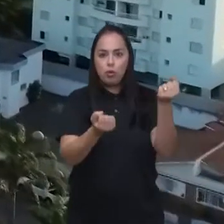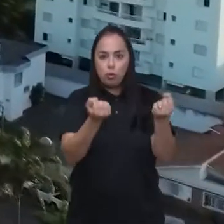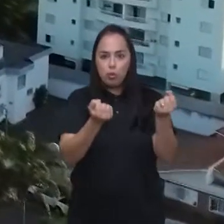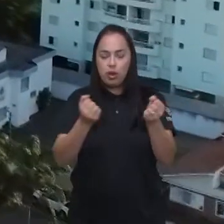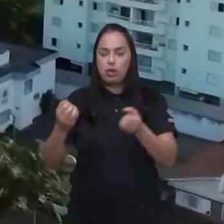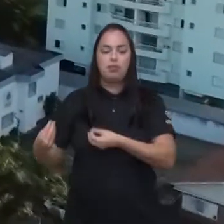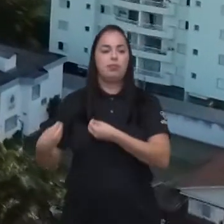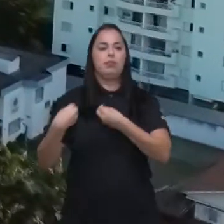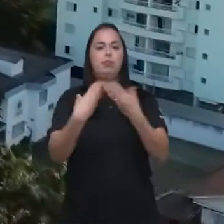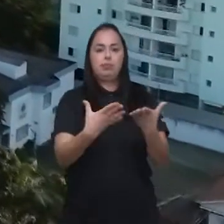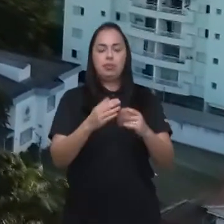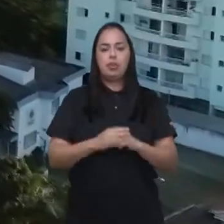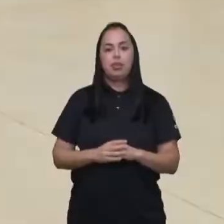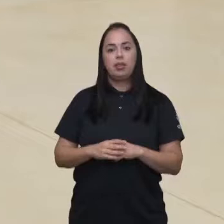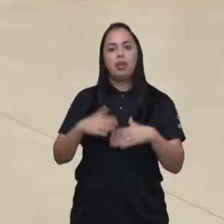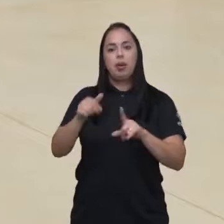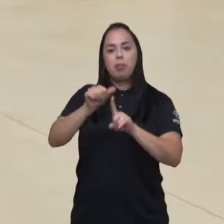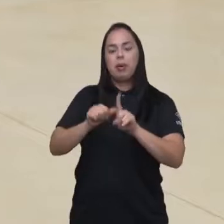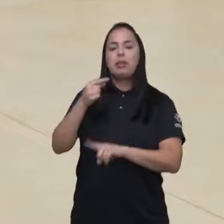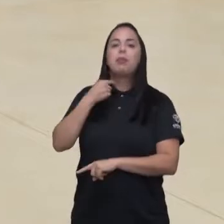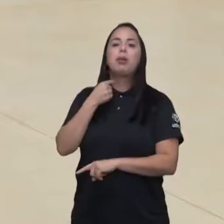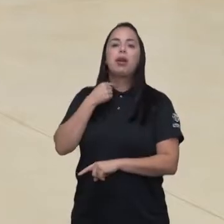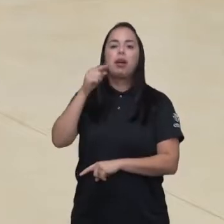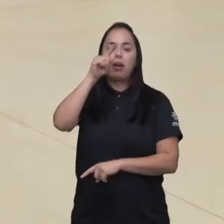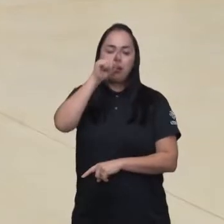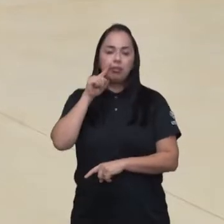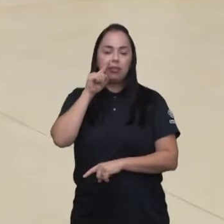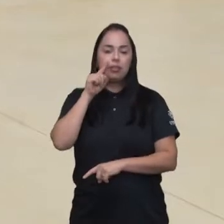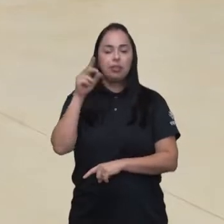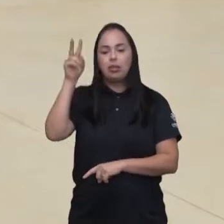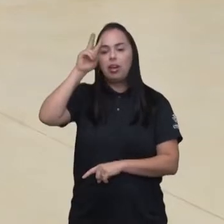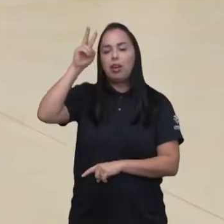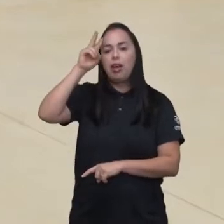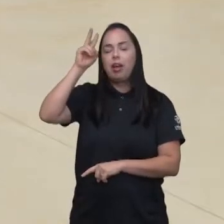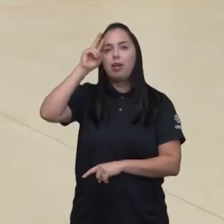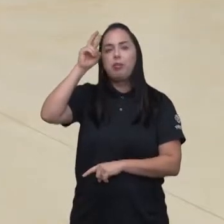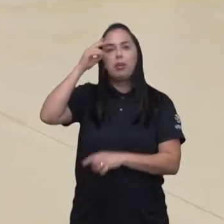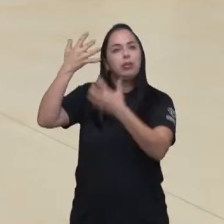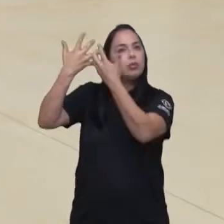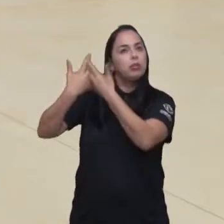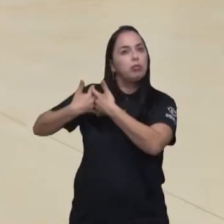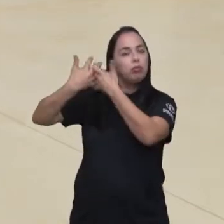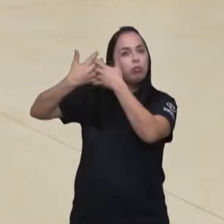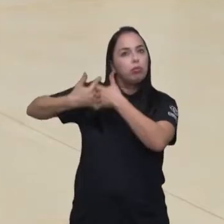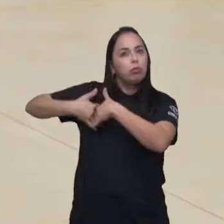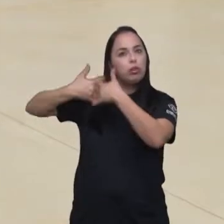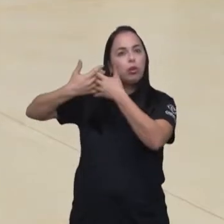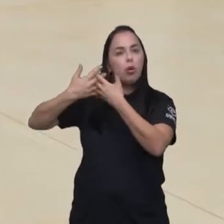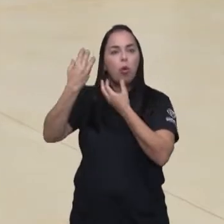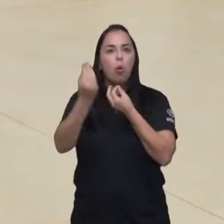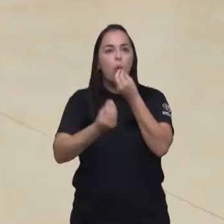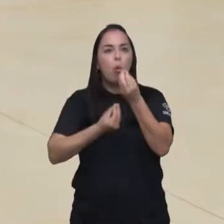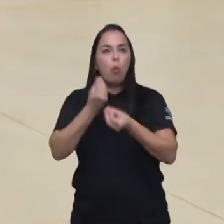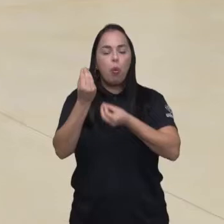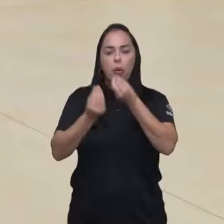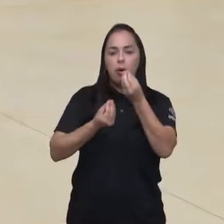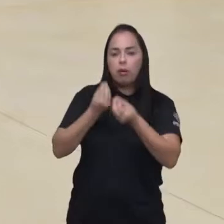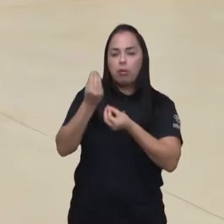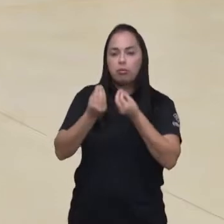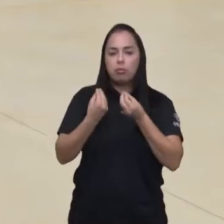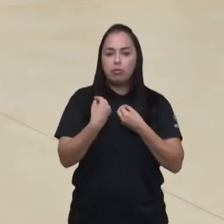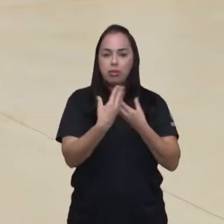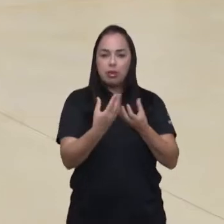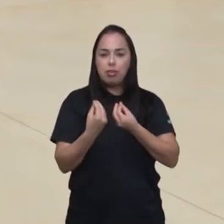saltadas na segurança Viária o maior amarelo é o mês que a gente destaca e para para repensar